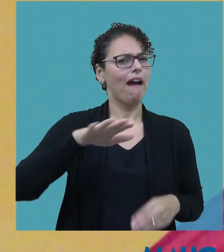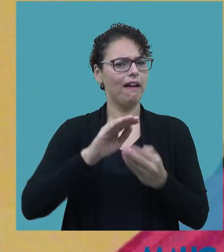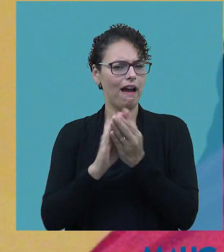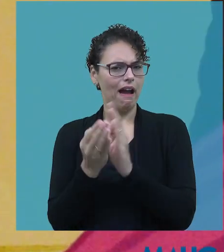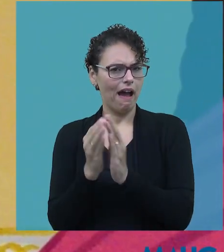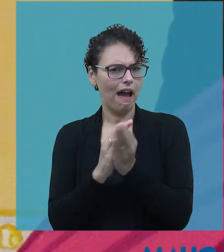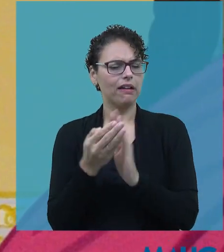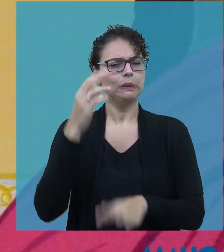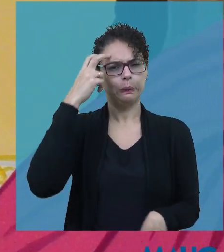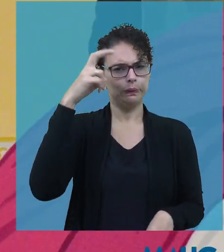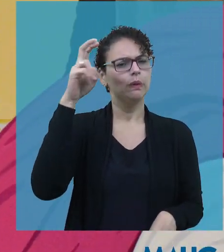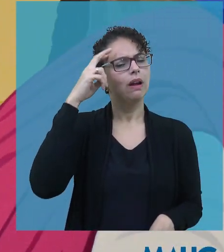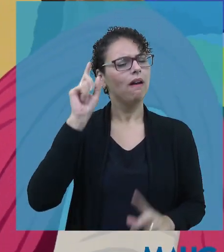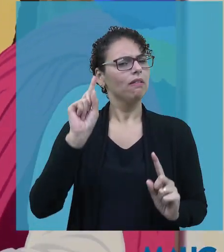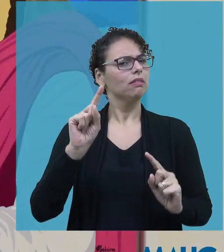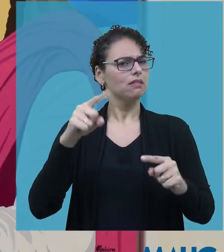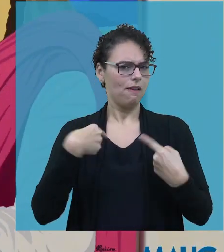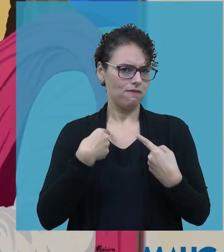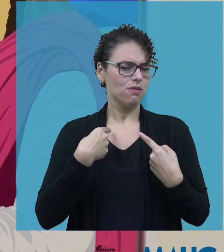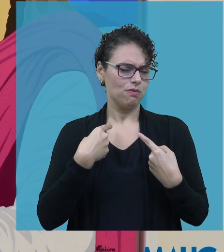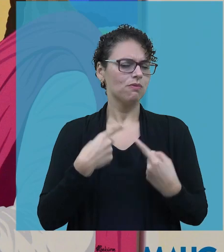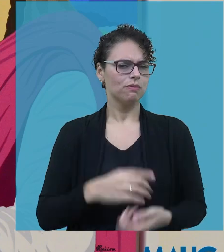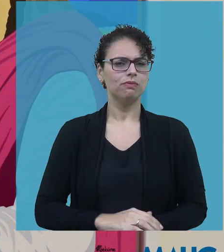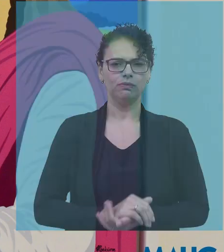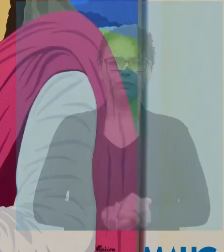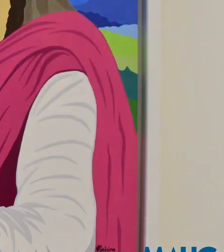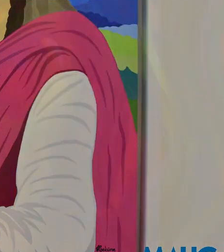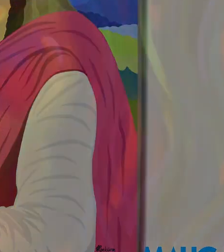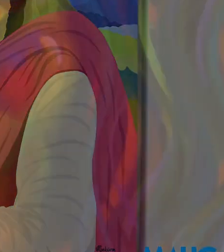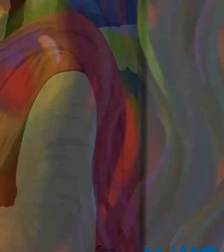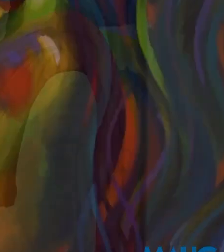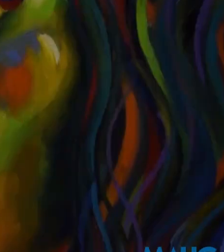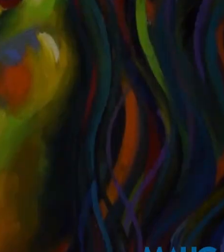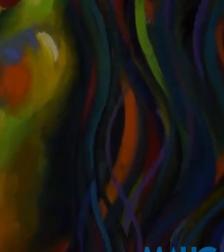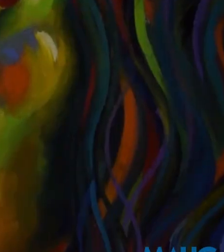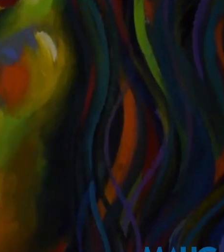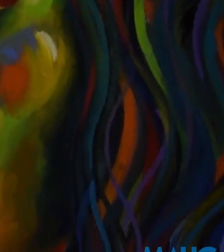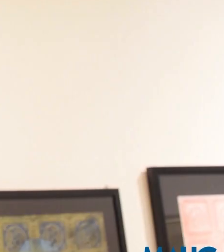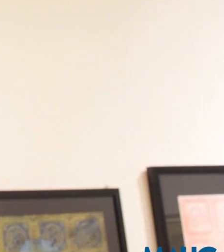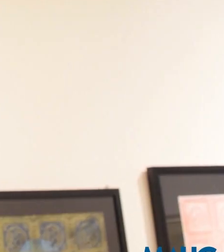avançar nesse espaço cultural artístico das artes visuais.